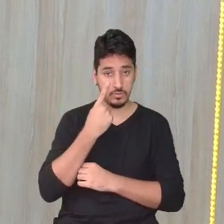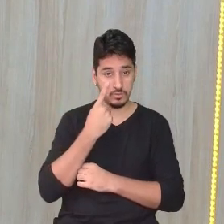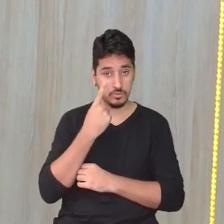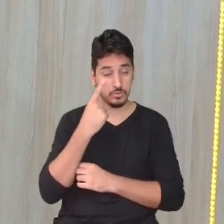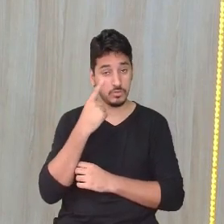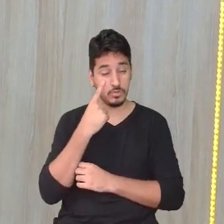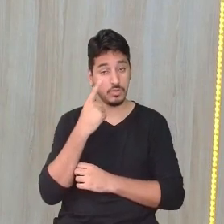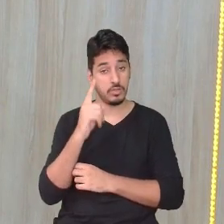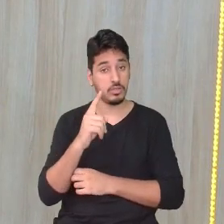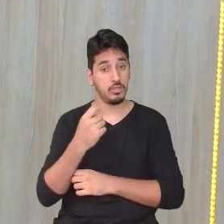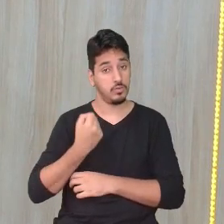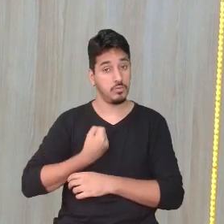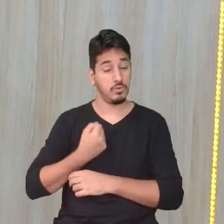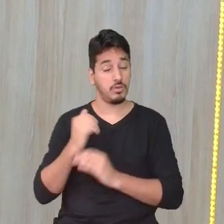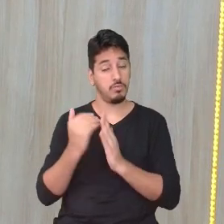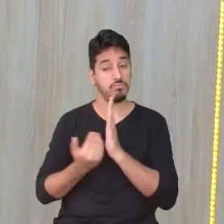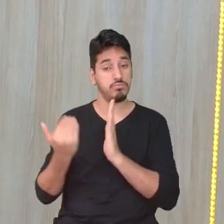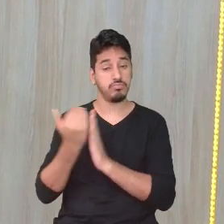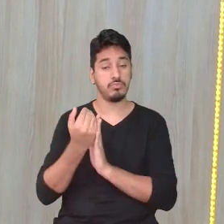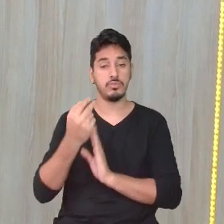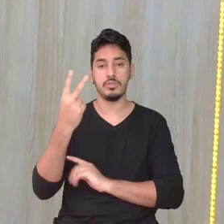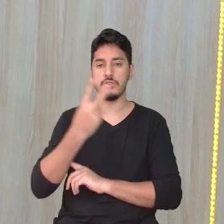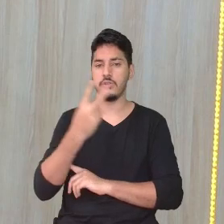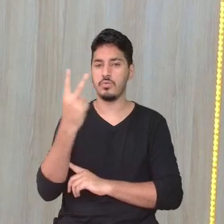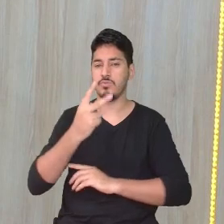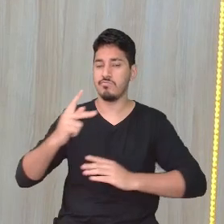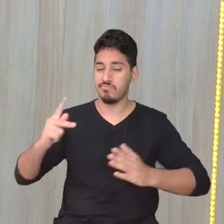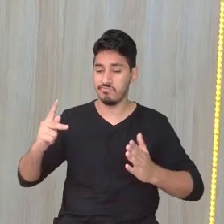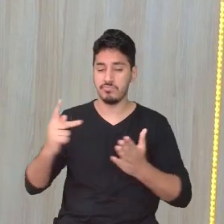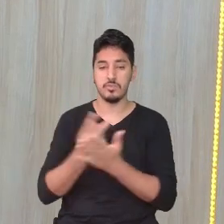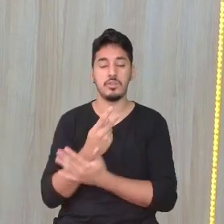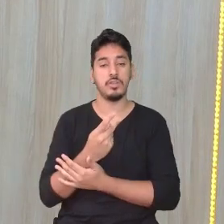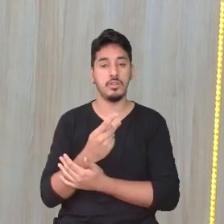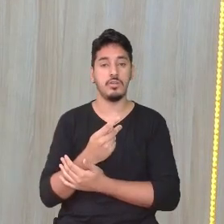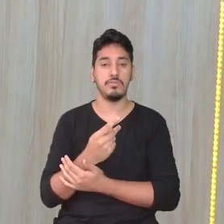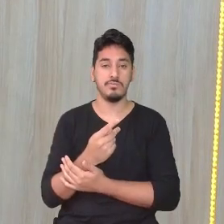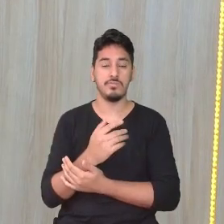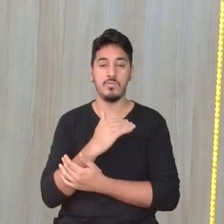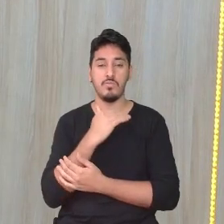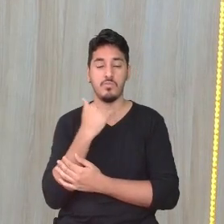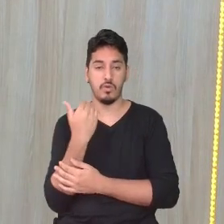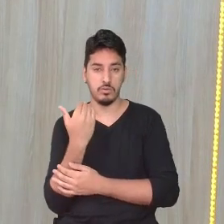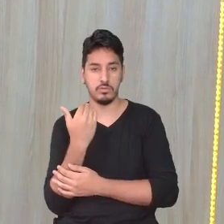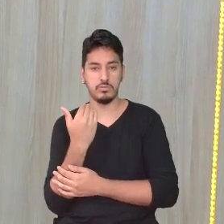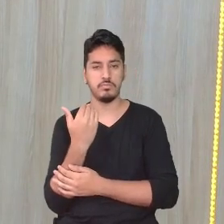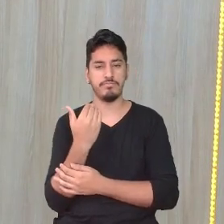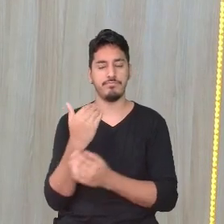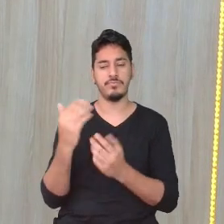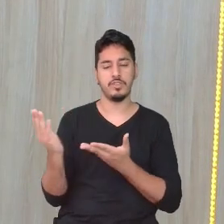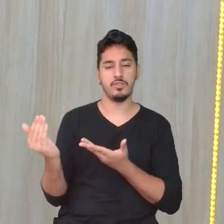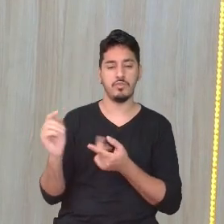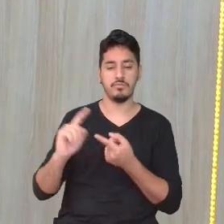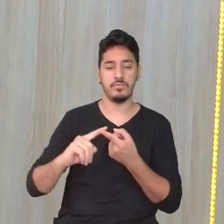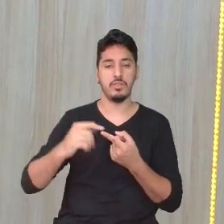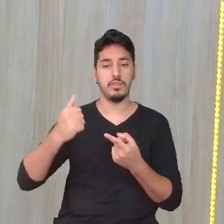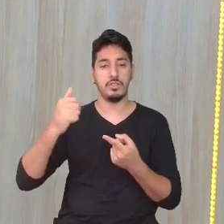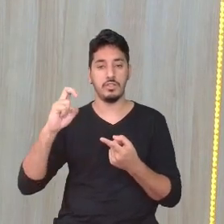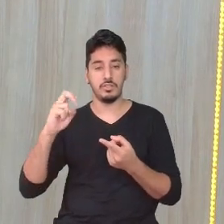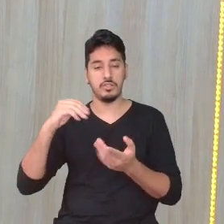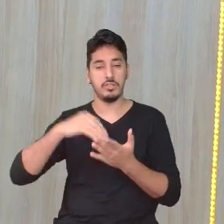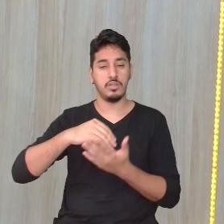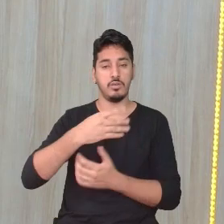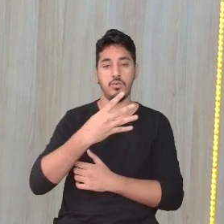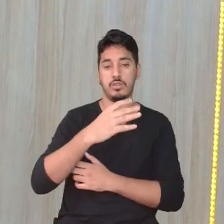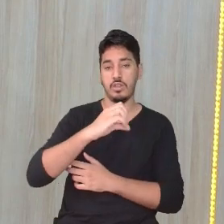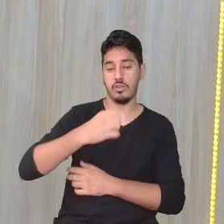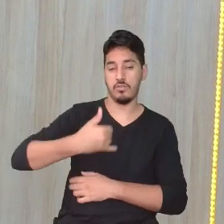que coisa, que número alto. A segunda maior causa de morte entre jovens de 15 a 49